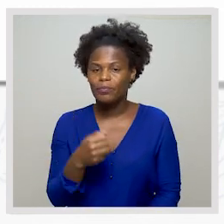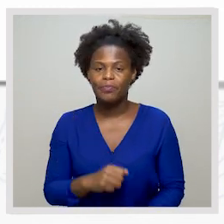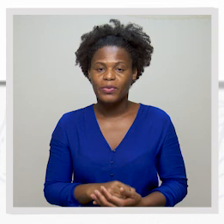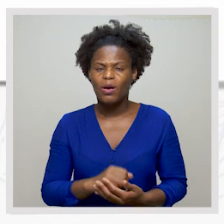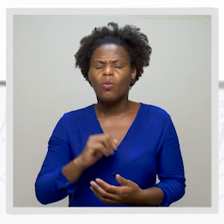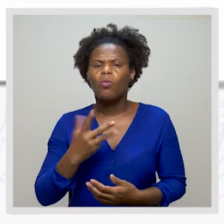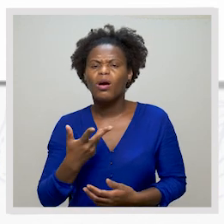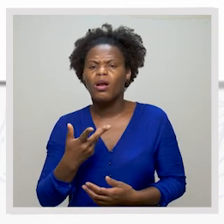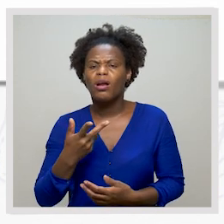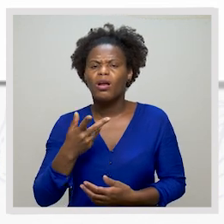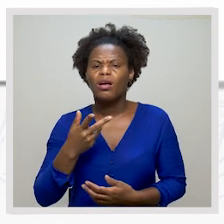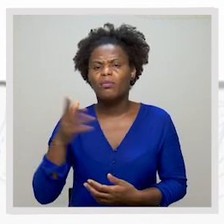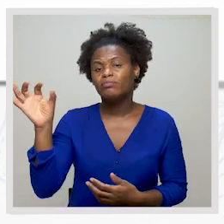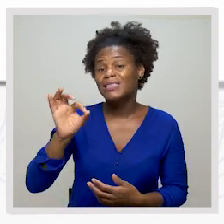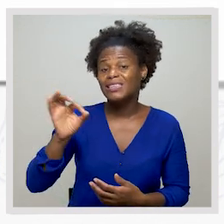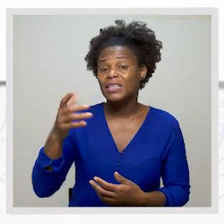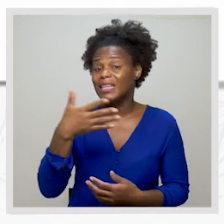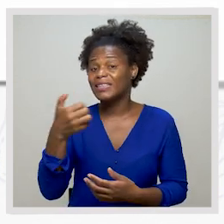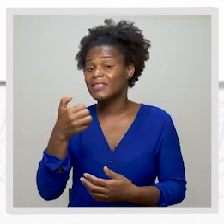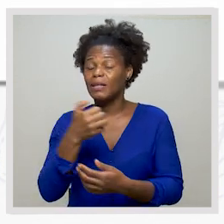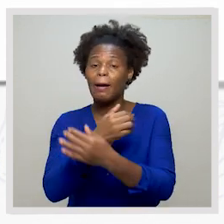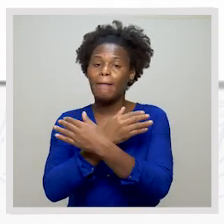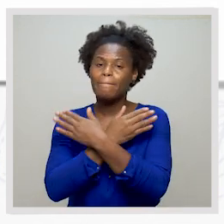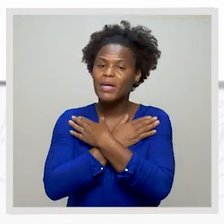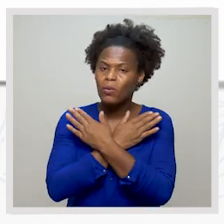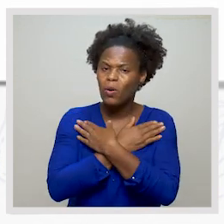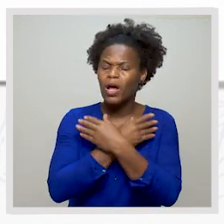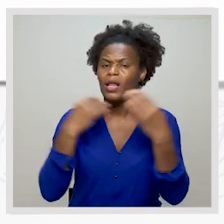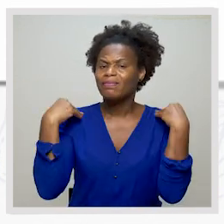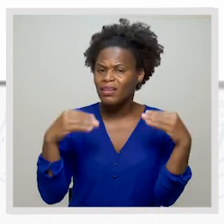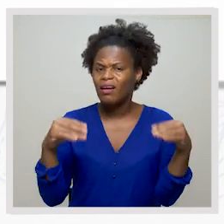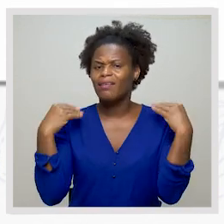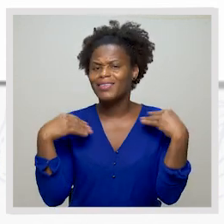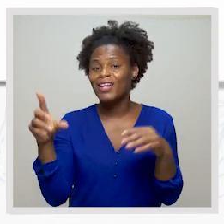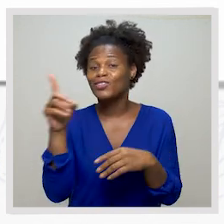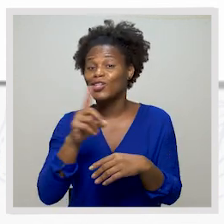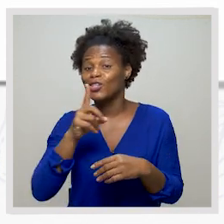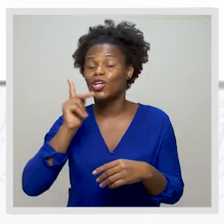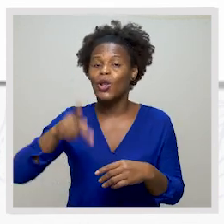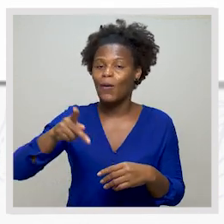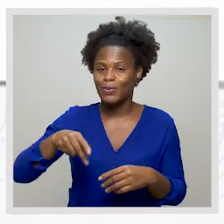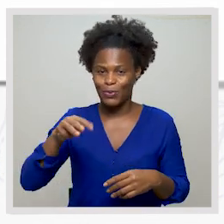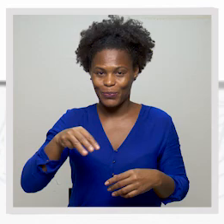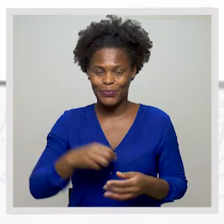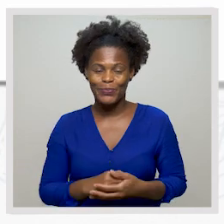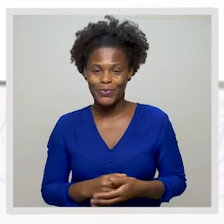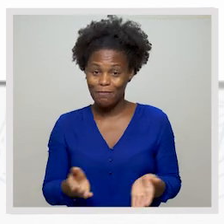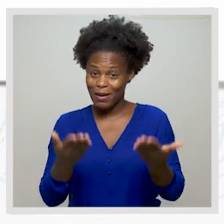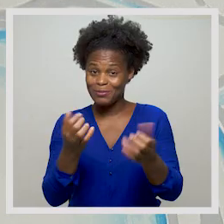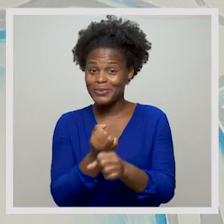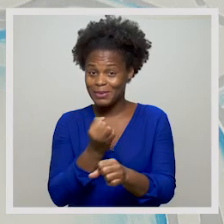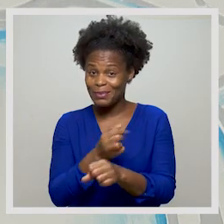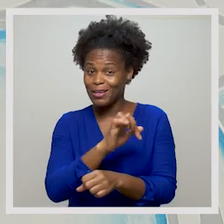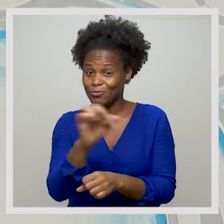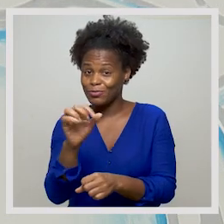2.5. Que percentagem dos 15 amigos treinou pelo menos 6 quilômetros?